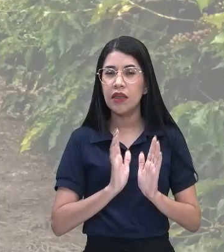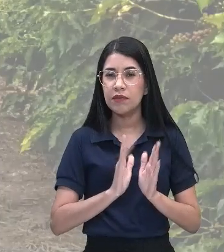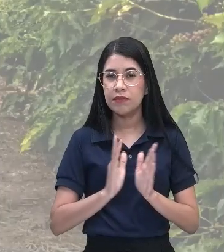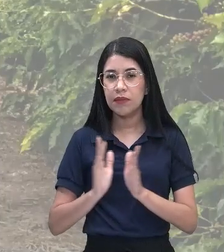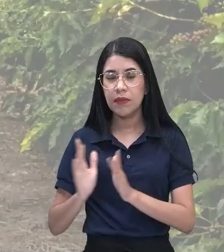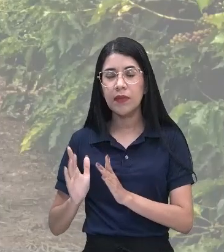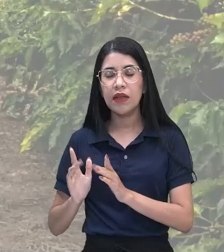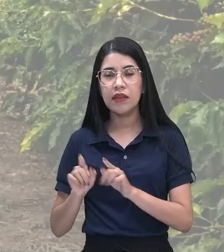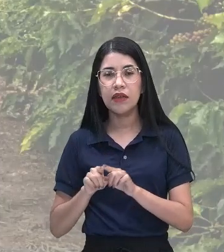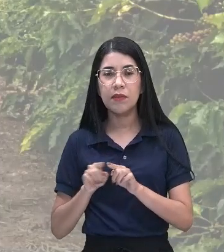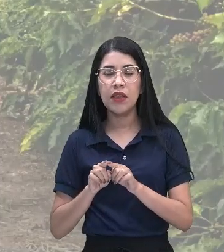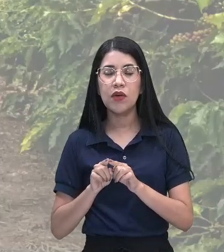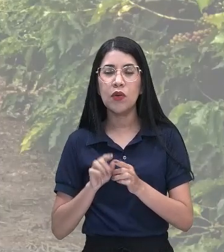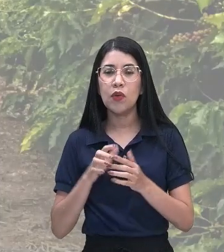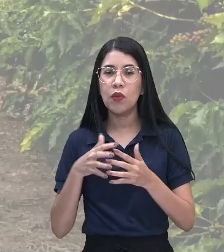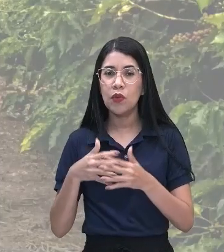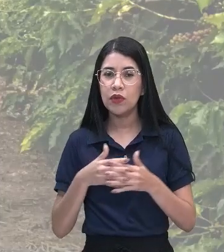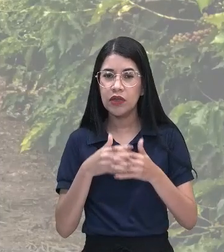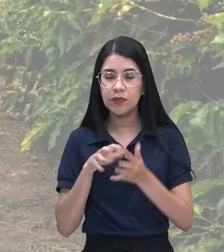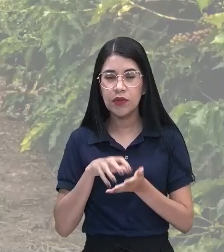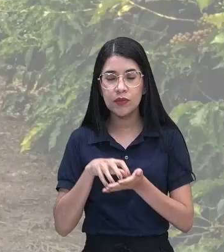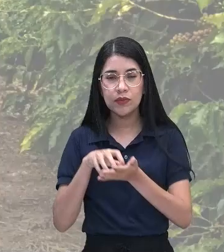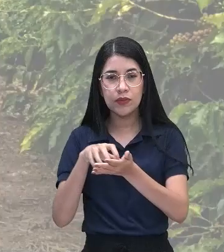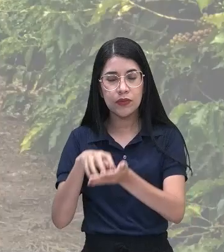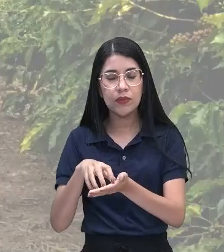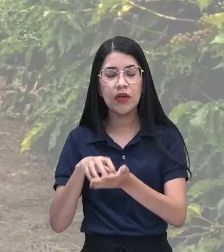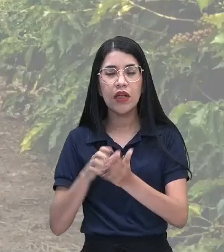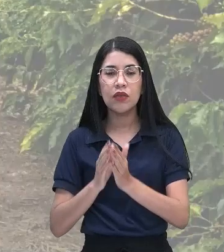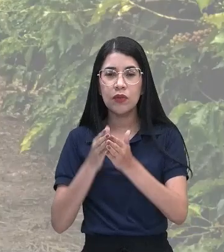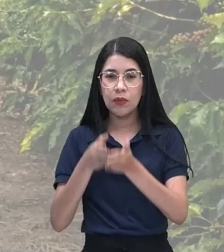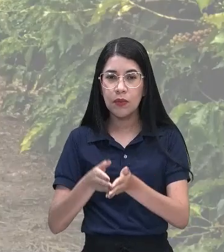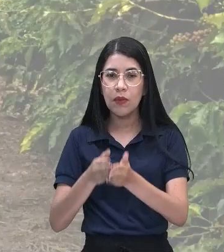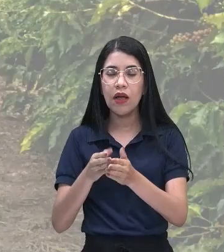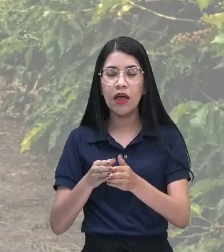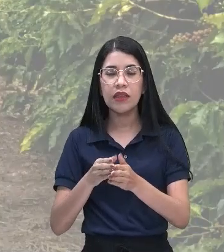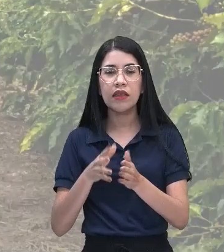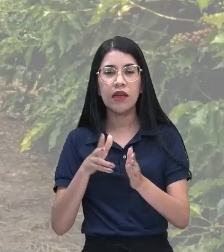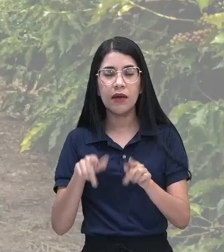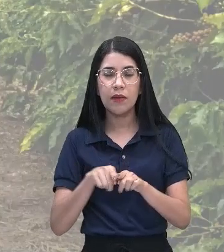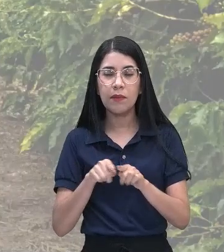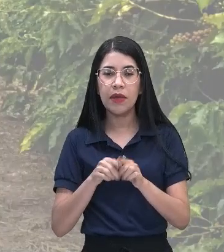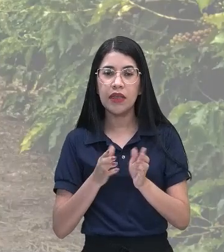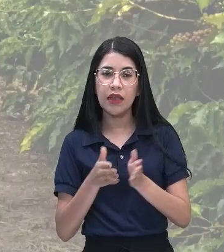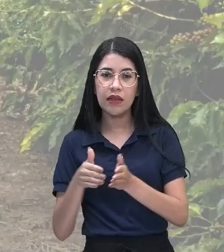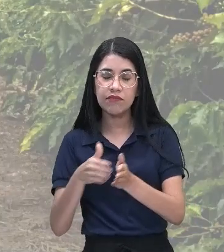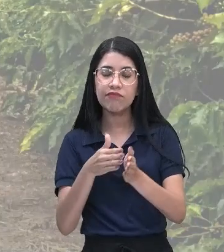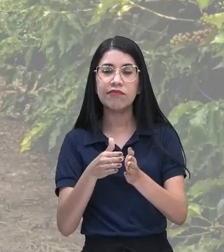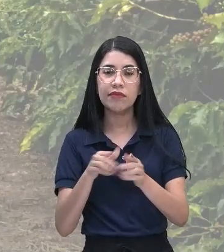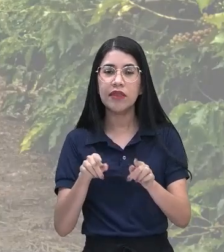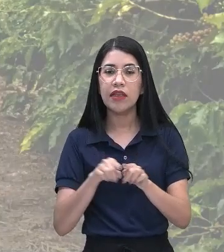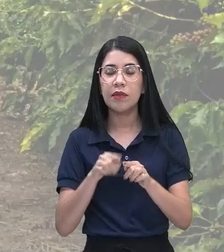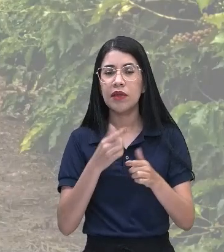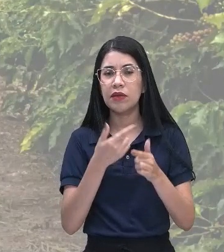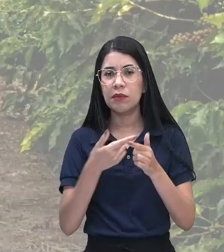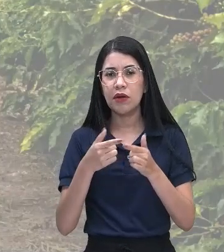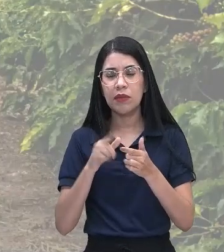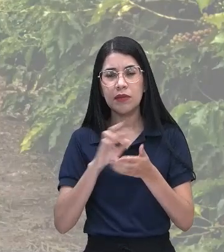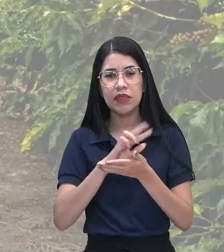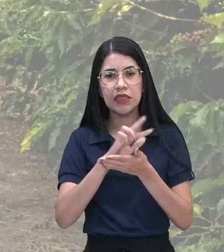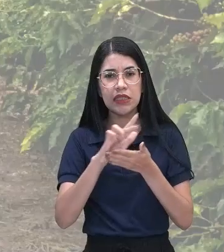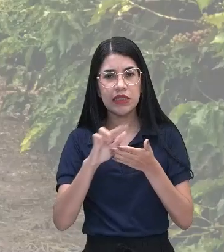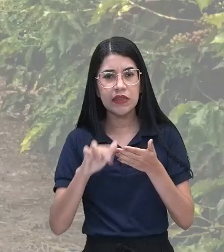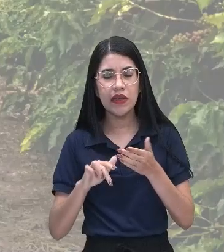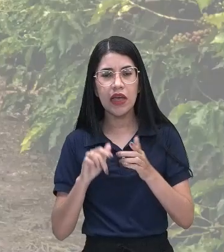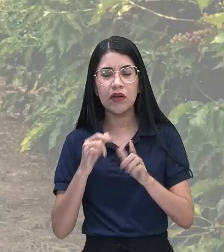de transporte, aumento dos custos de transporte marítimo e terrestre, a disponibilidade de contêineres, problemas logísticos,